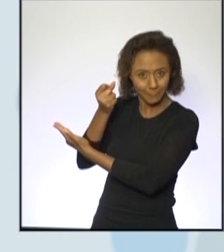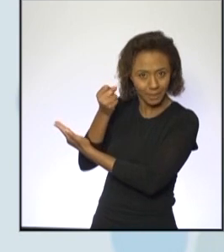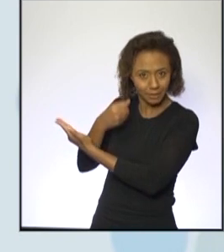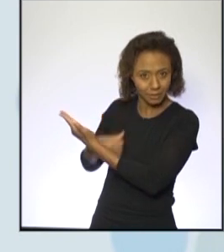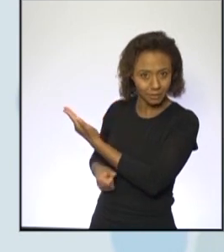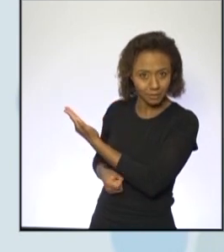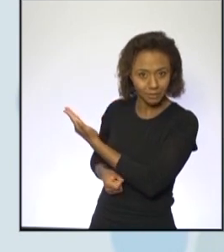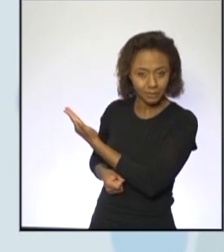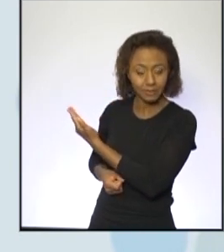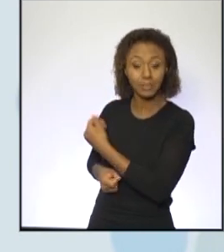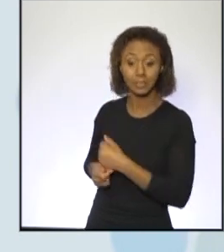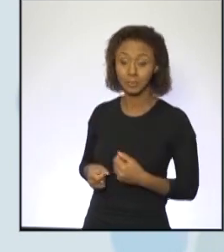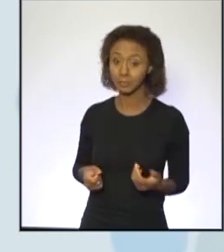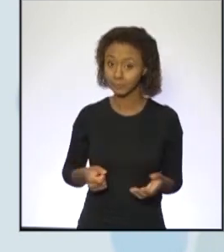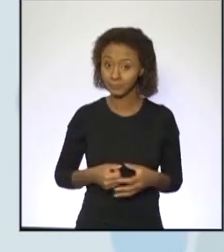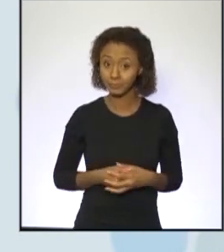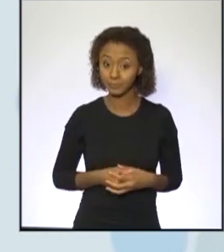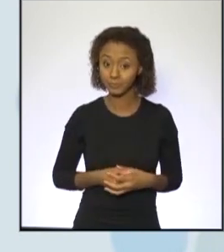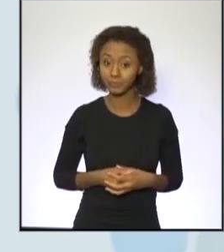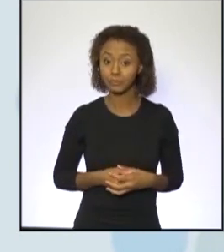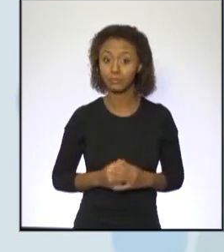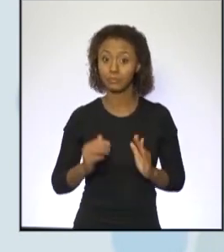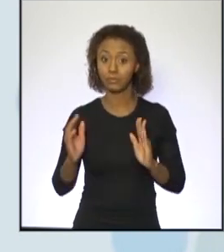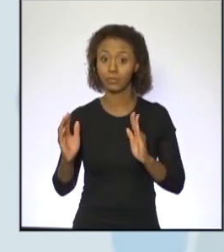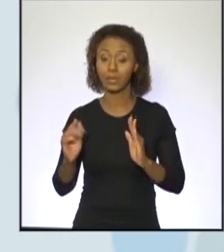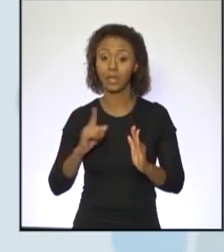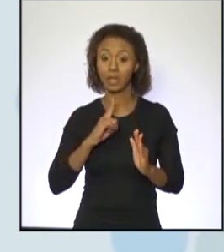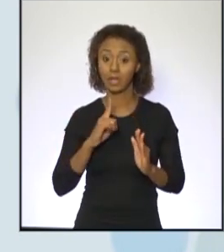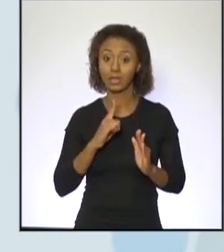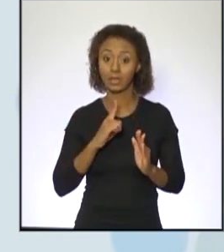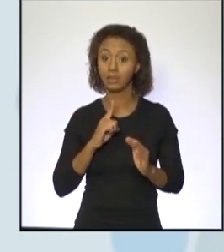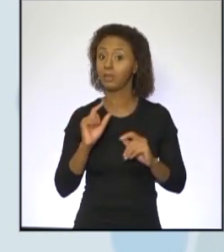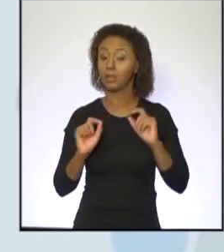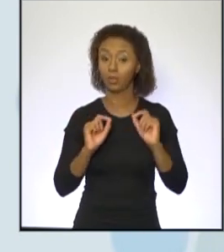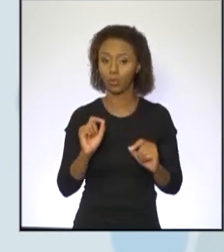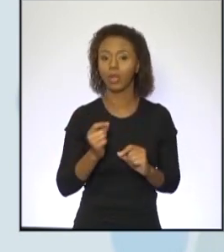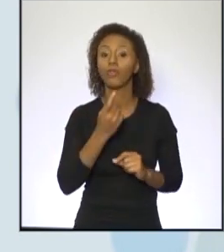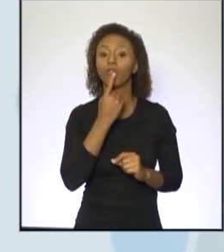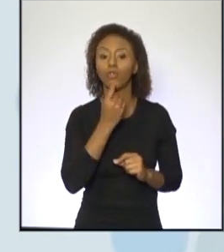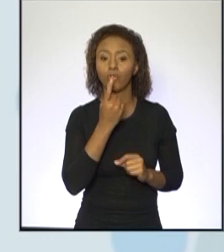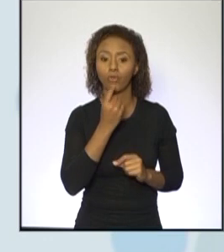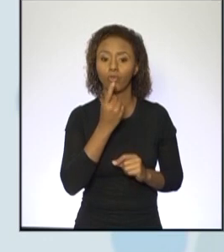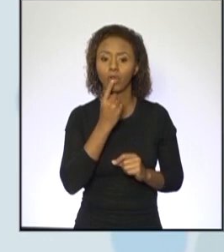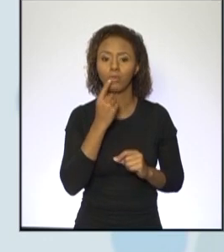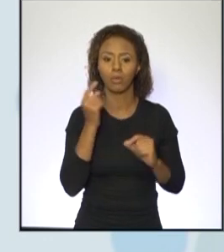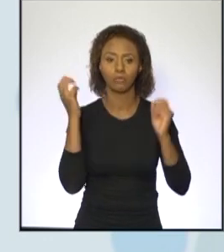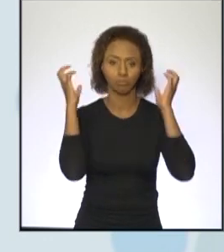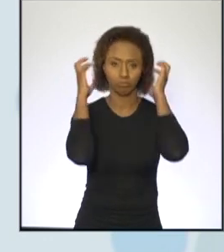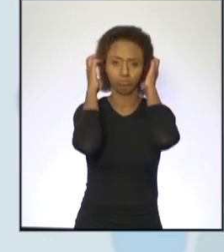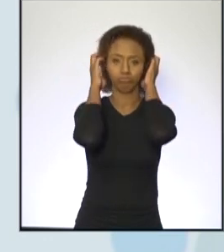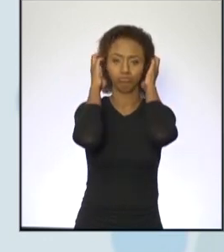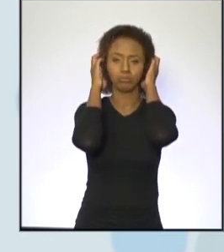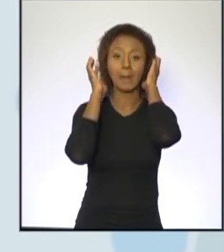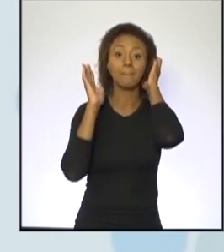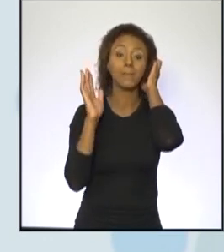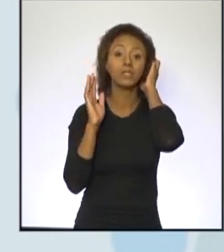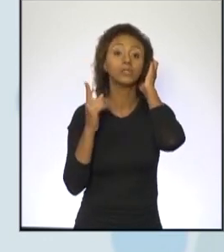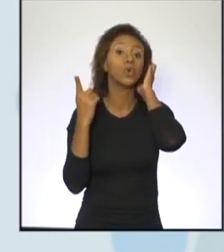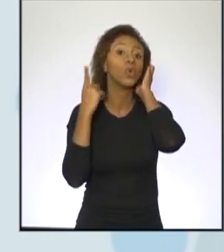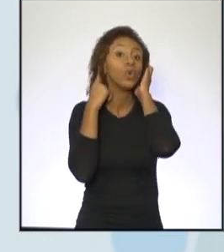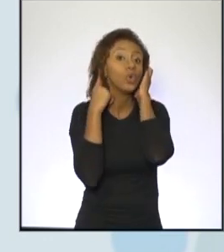gente. O fone vermelho, né, apesar de ele ser um modelo mais antiquado, o som dele não